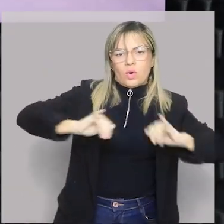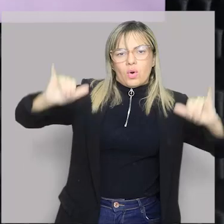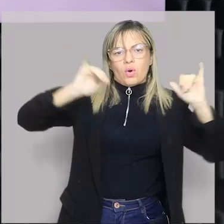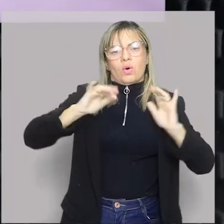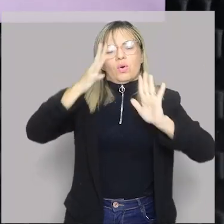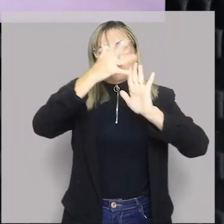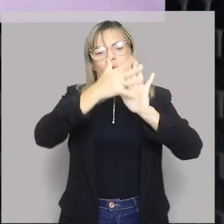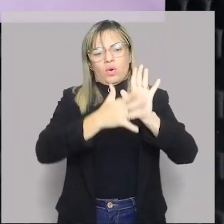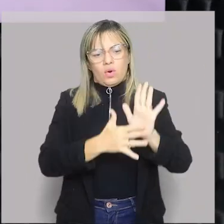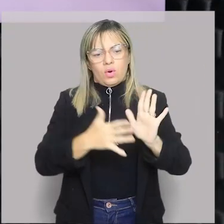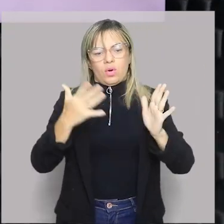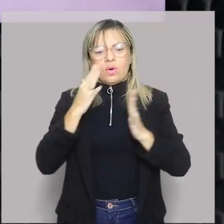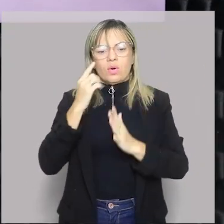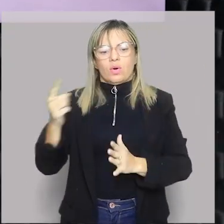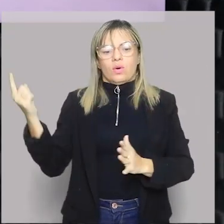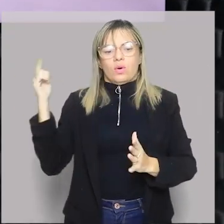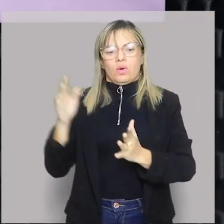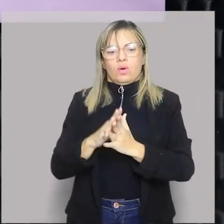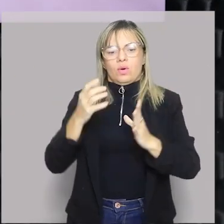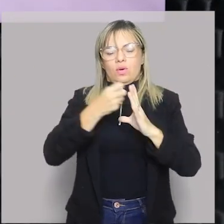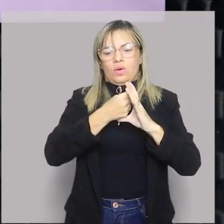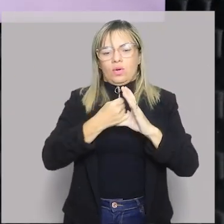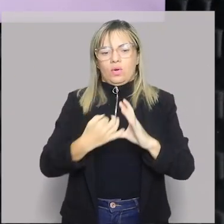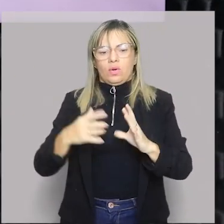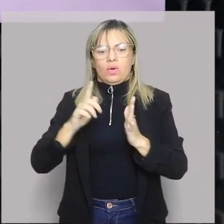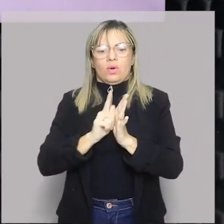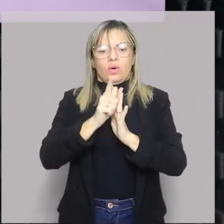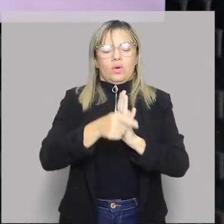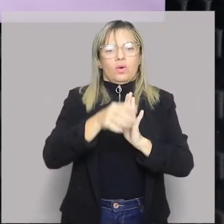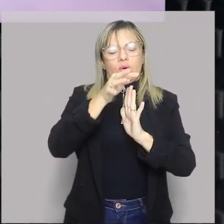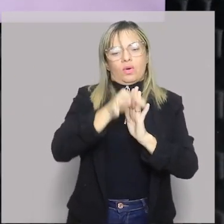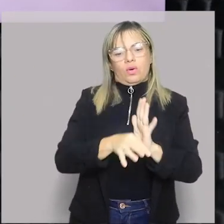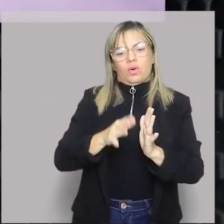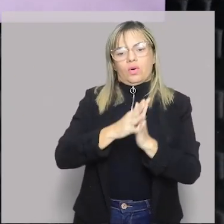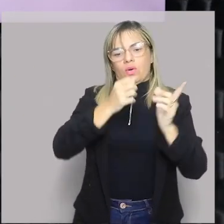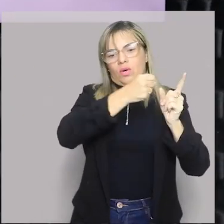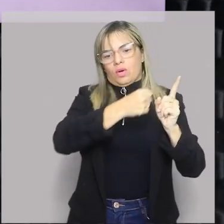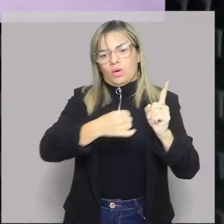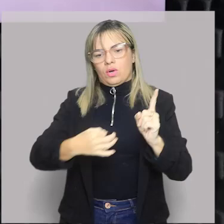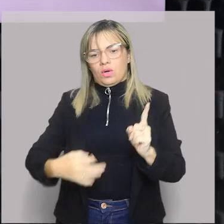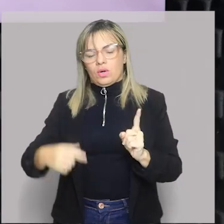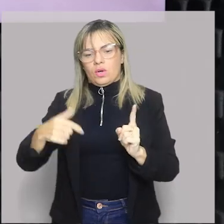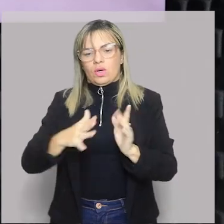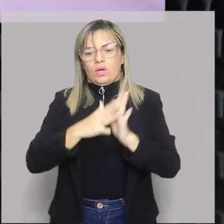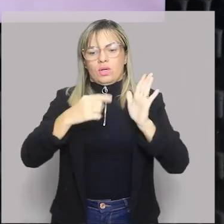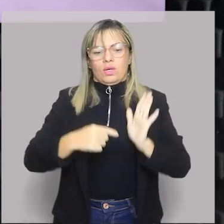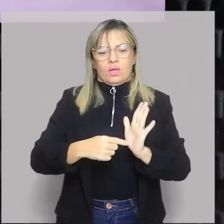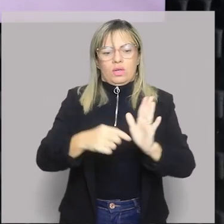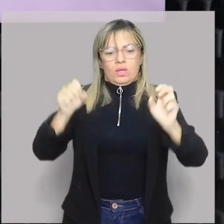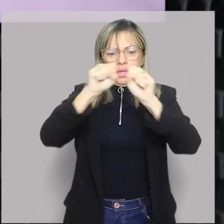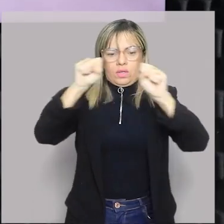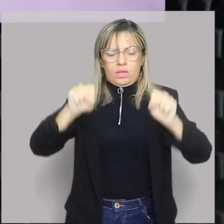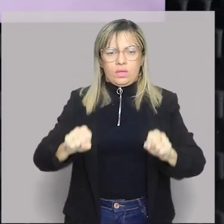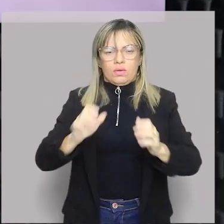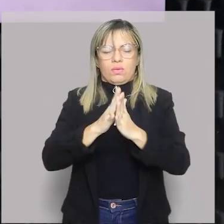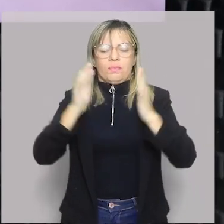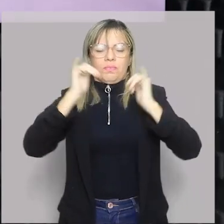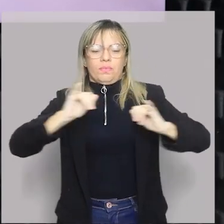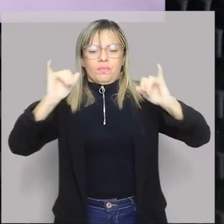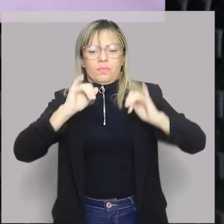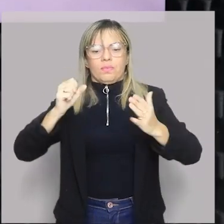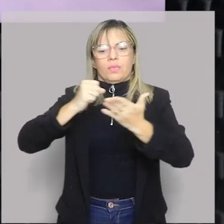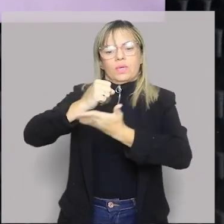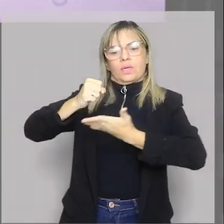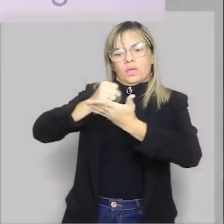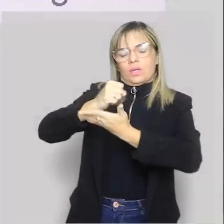roteiro. A caracterização aqui é um gênero textual descritivo que indica e sistematiza